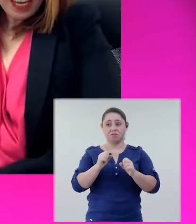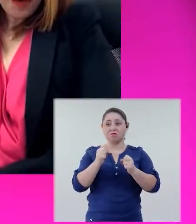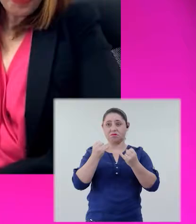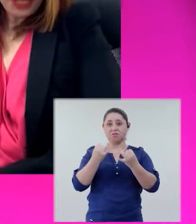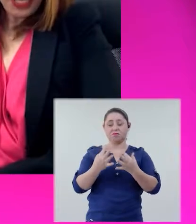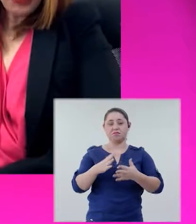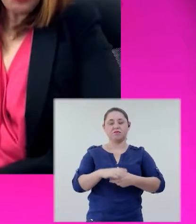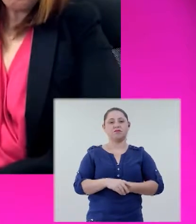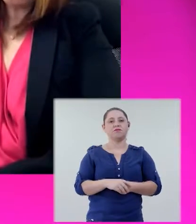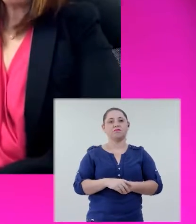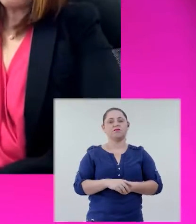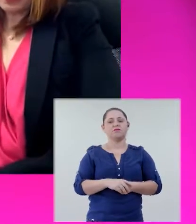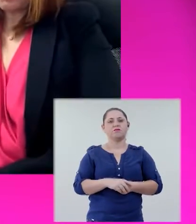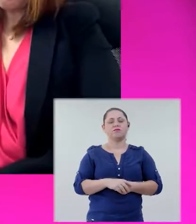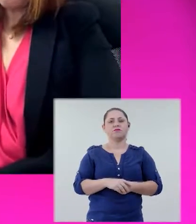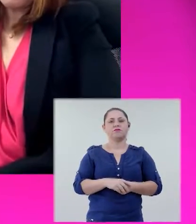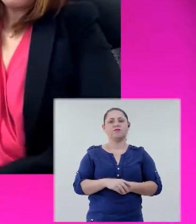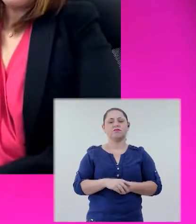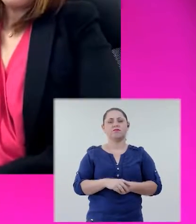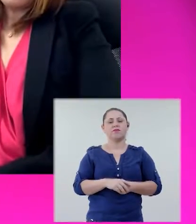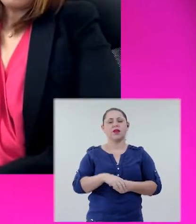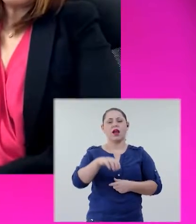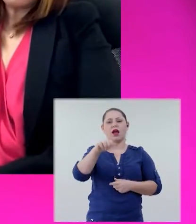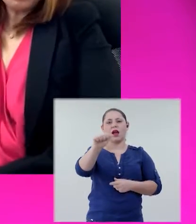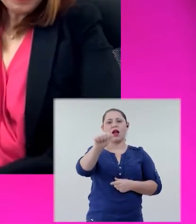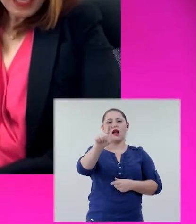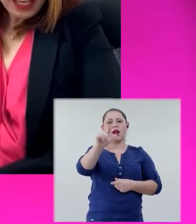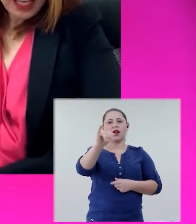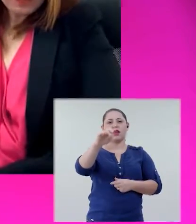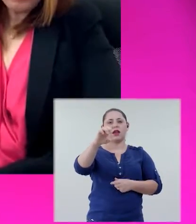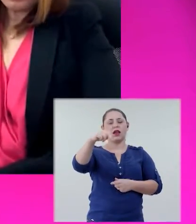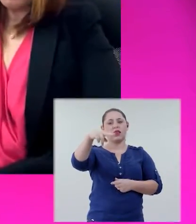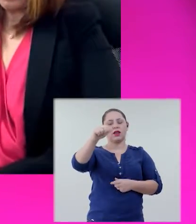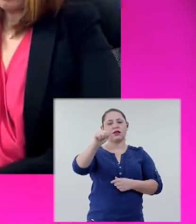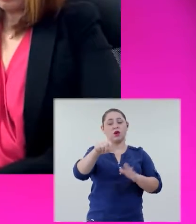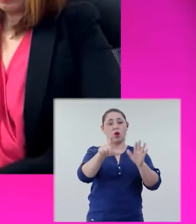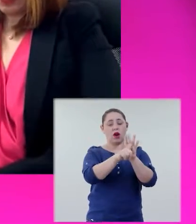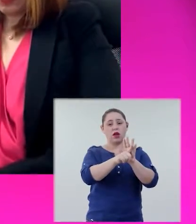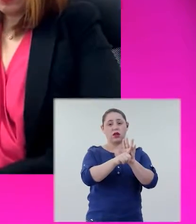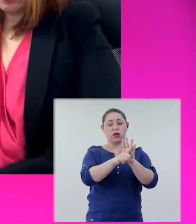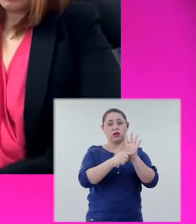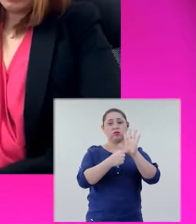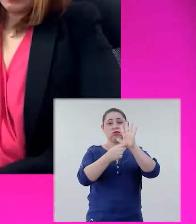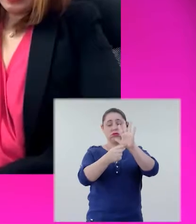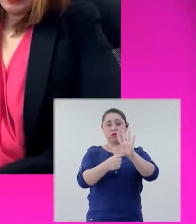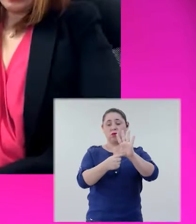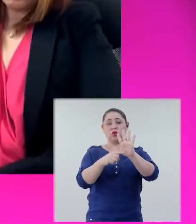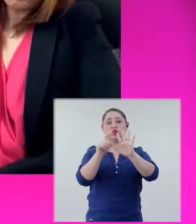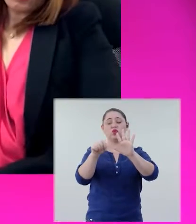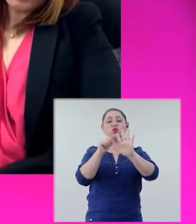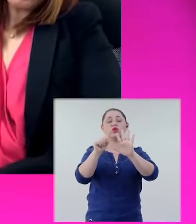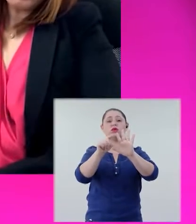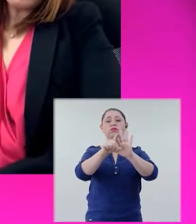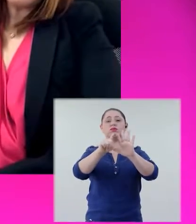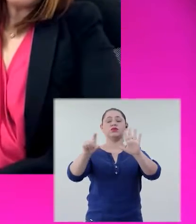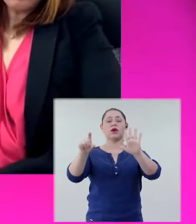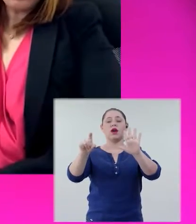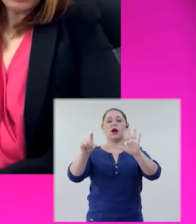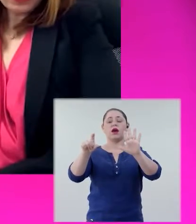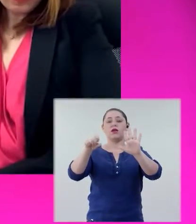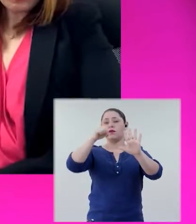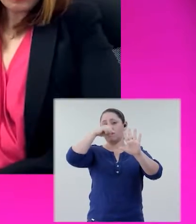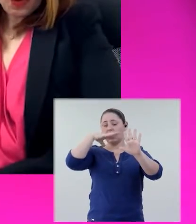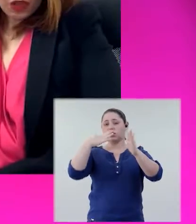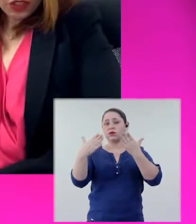Com certeza, por favor. Tá. Essa mesma lei que a Doêmia nos trouxe, ela coloca no item